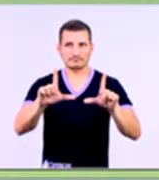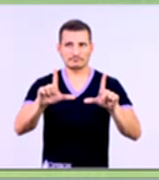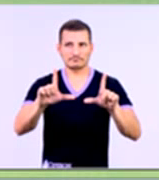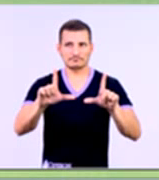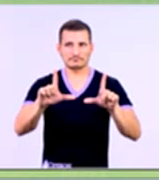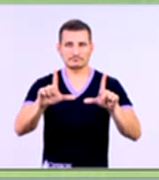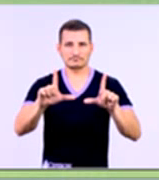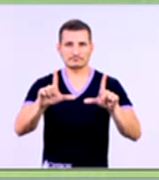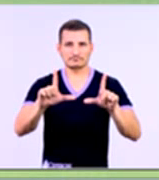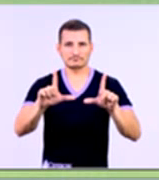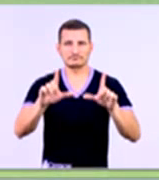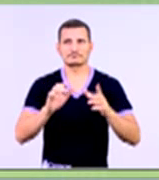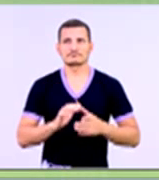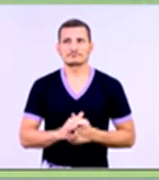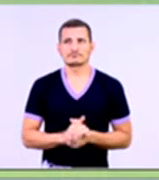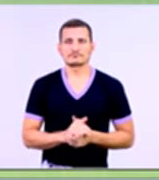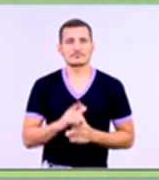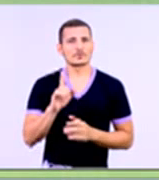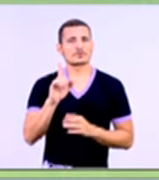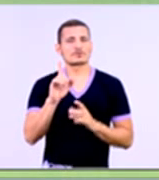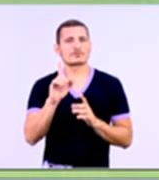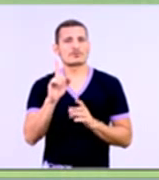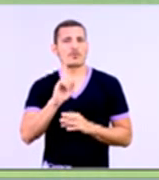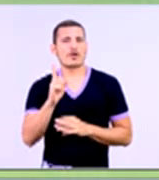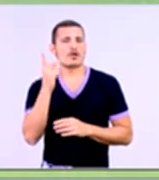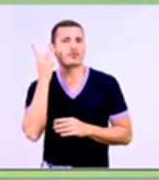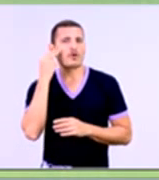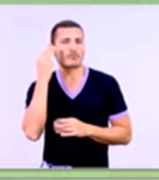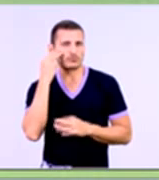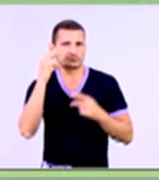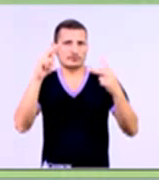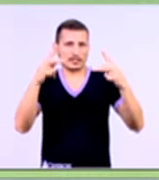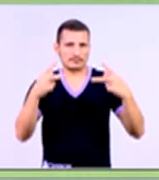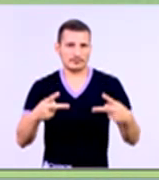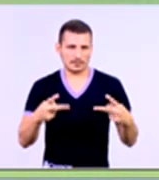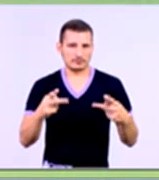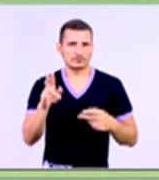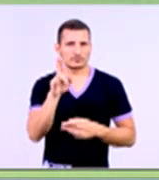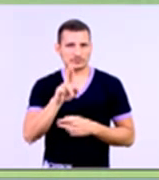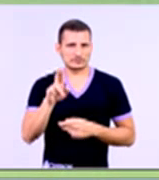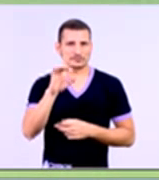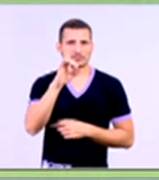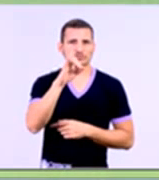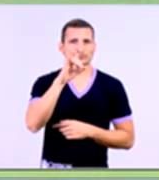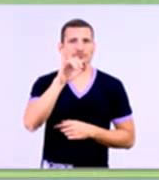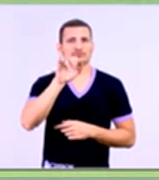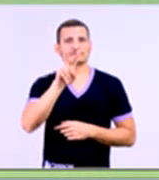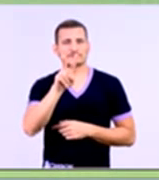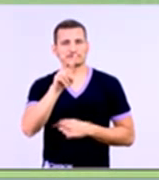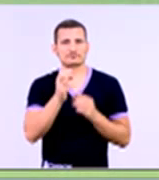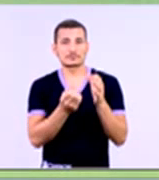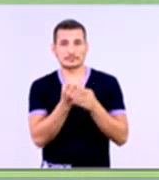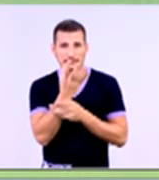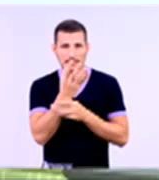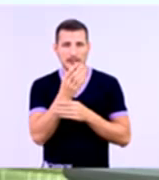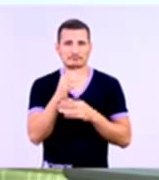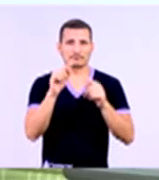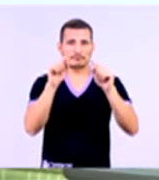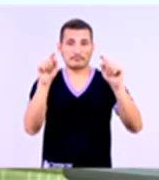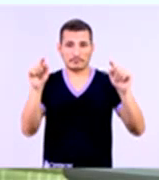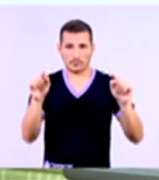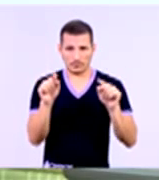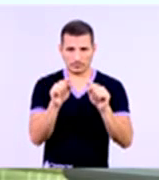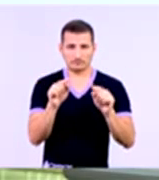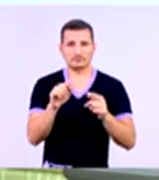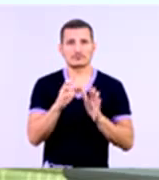O painel não é um elemento muito comum no HTML. Normalmente se utiliza divs para criar as bordas. O Bootstrap traz